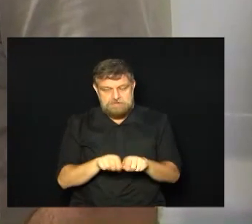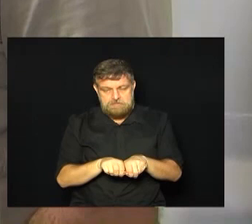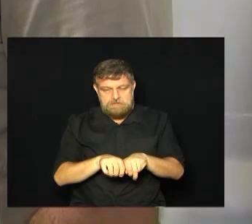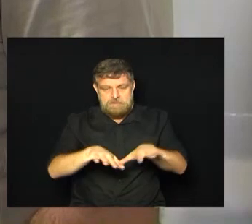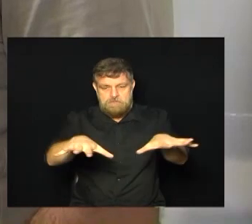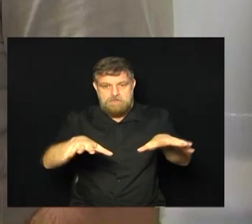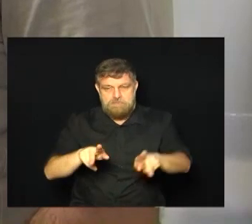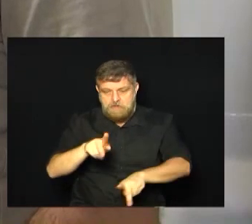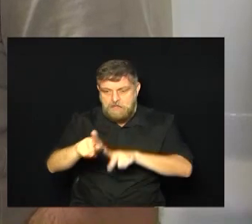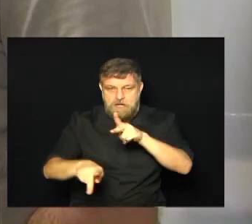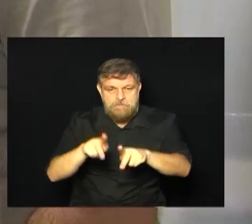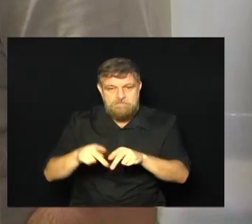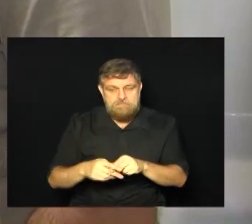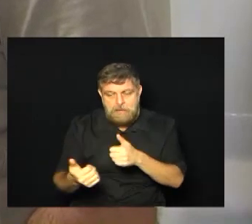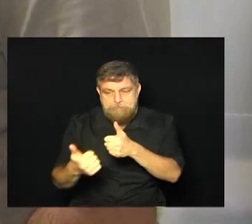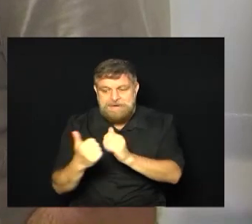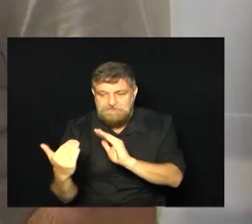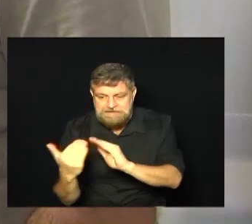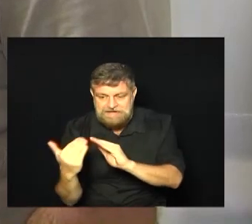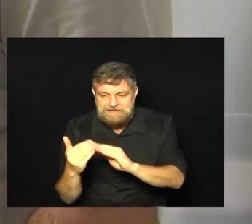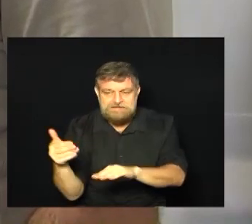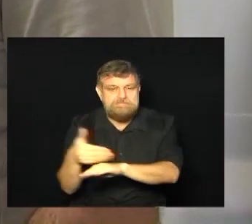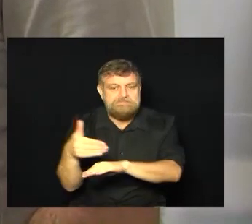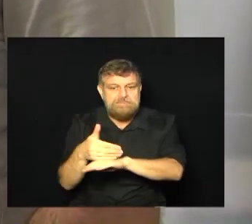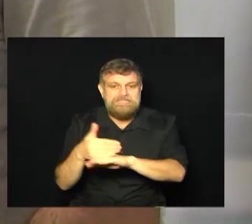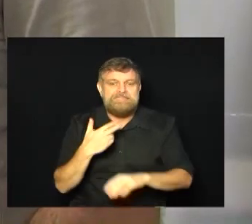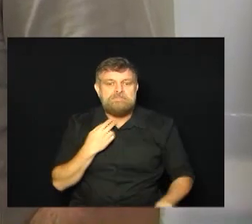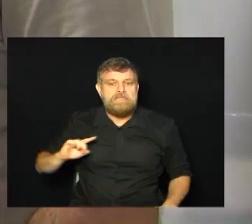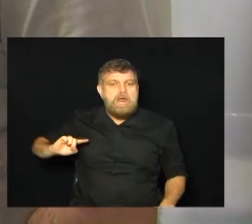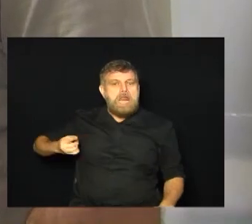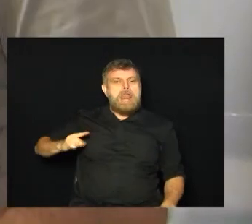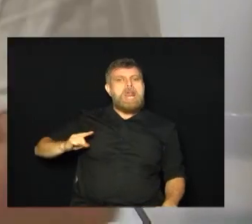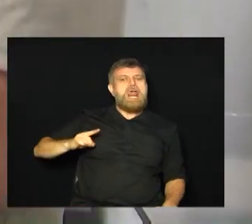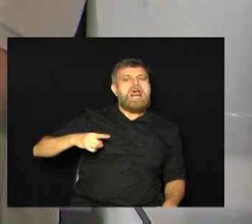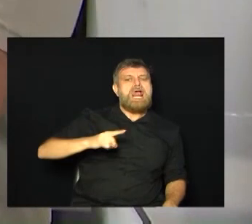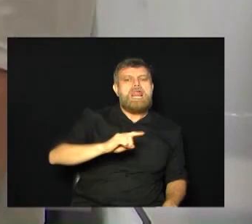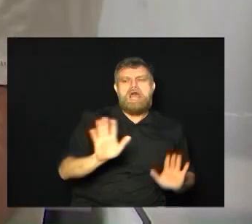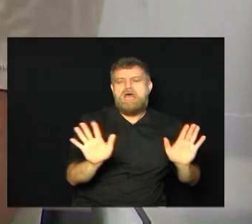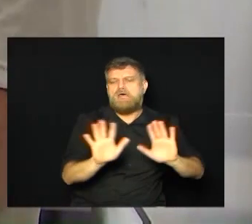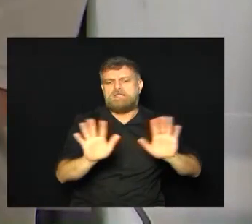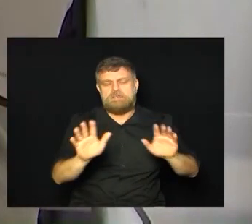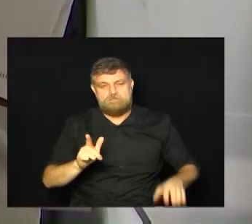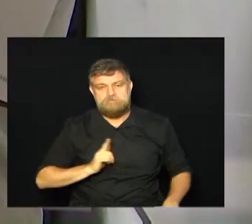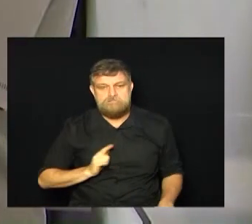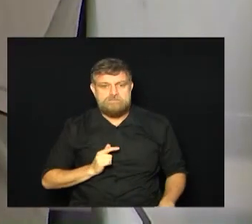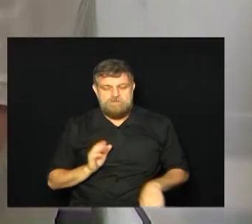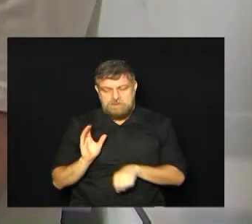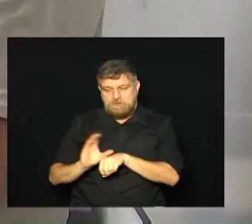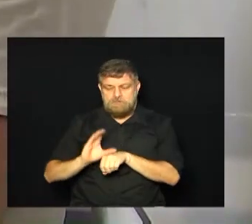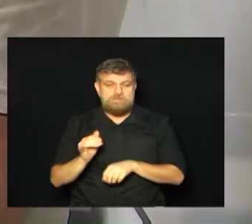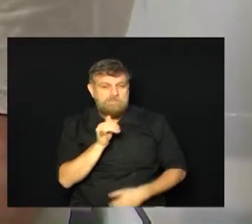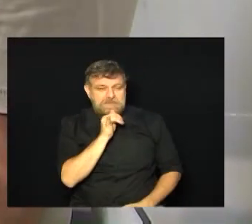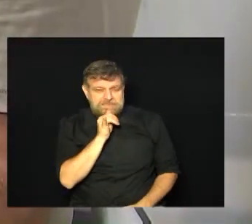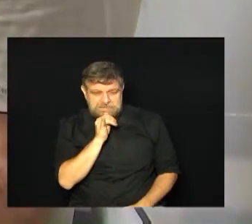atender o nosso público mais perto da casa deles também, para eles não terem que se deslocar até a escola. Bom, como é que é? Alguns cursos, por